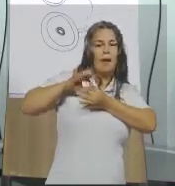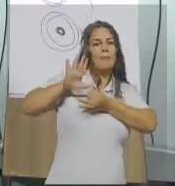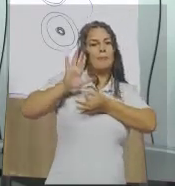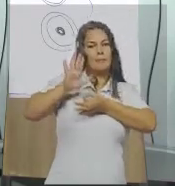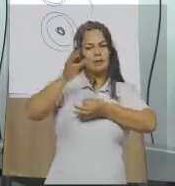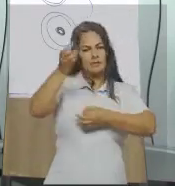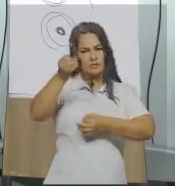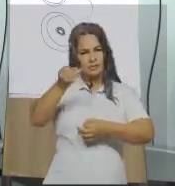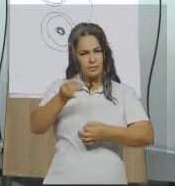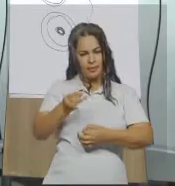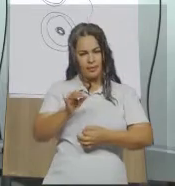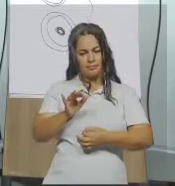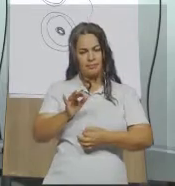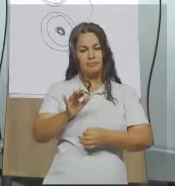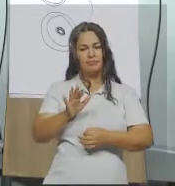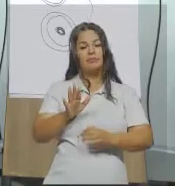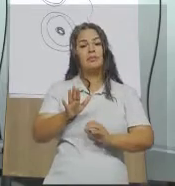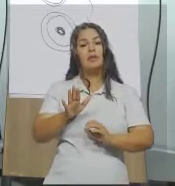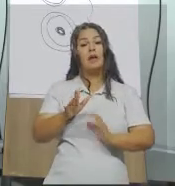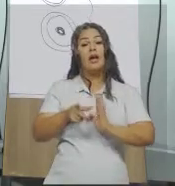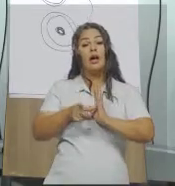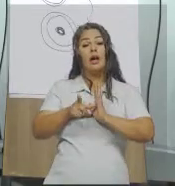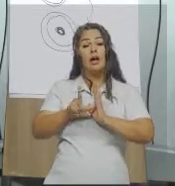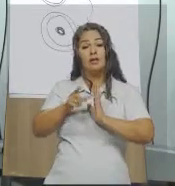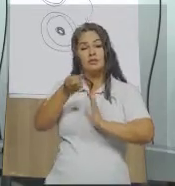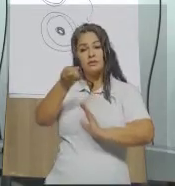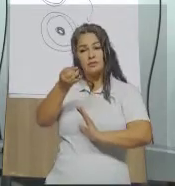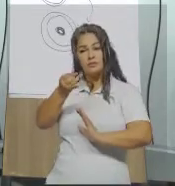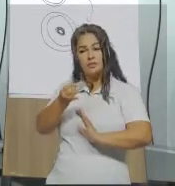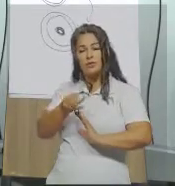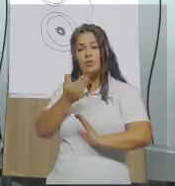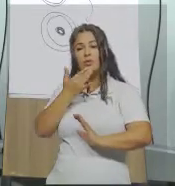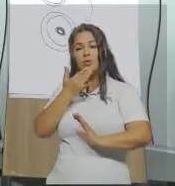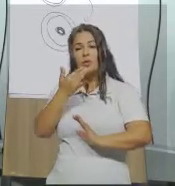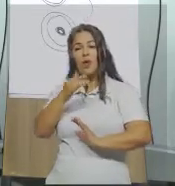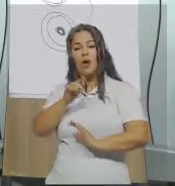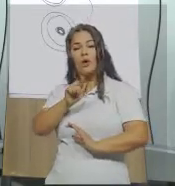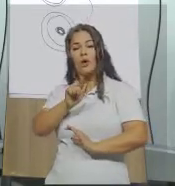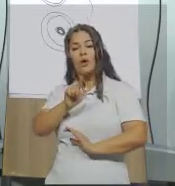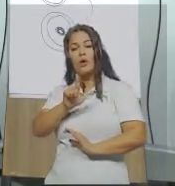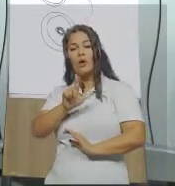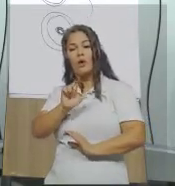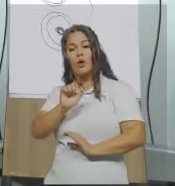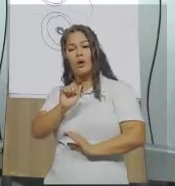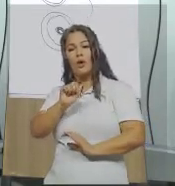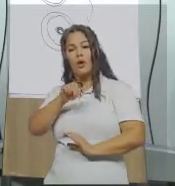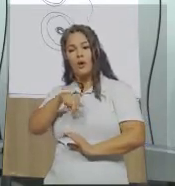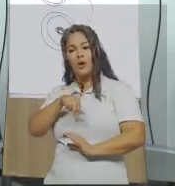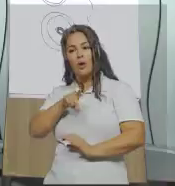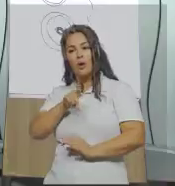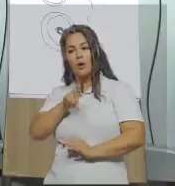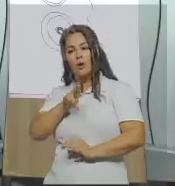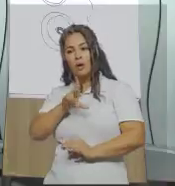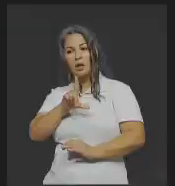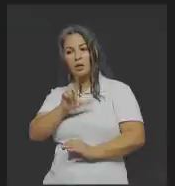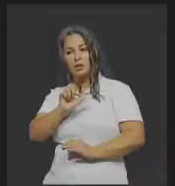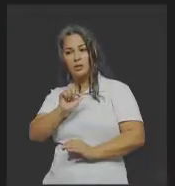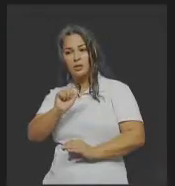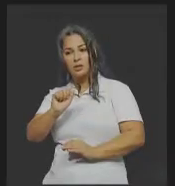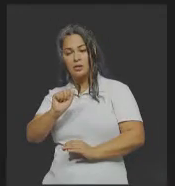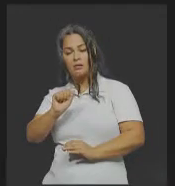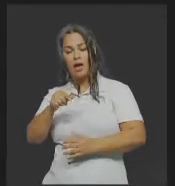Antes disso, vamos ver quais são essas glândulas que fazem parte do sistema endócrino, agora que já vimos a função e como eles funcionam.